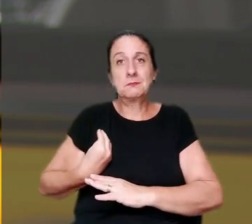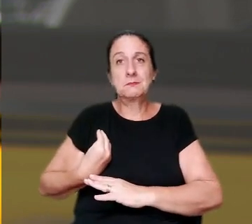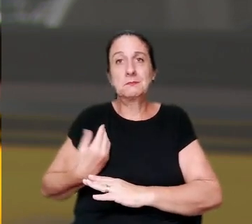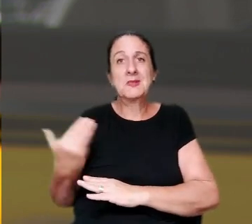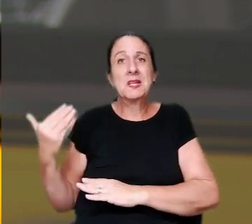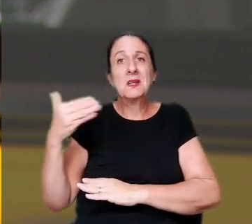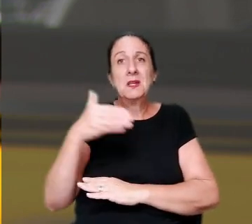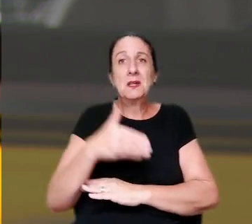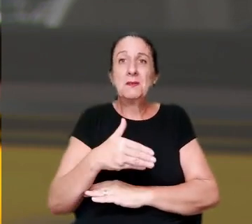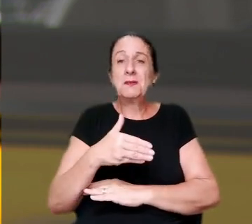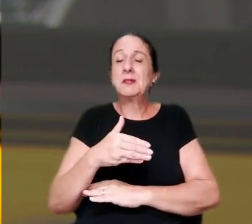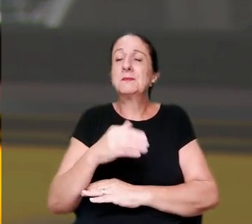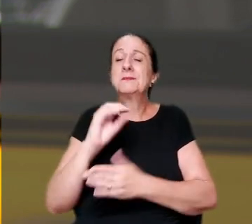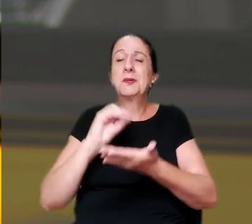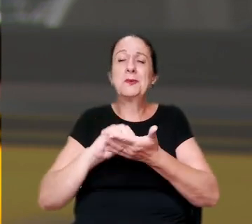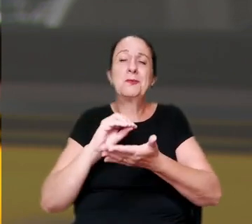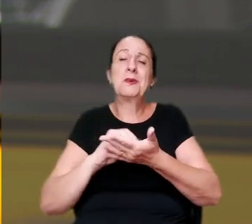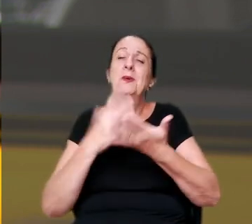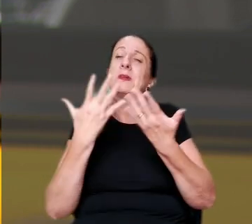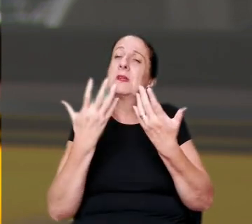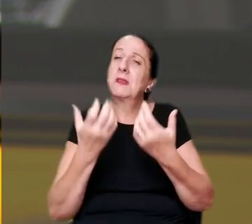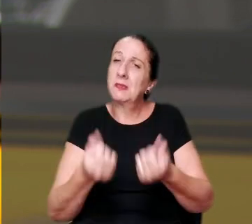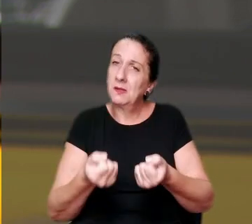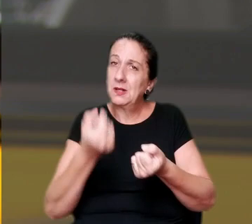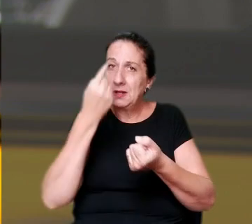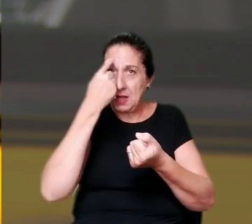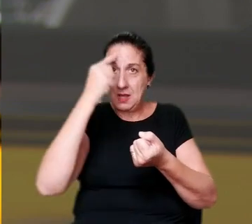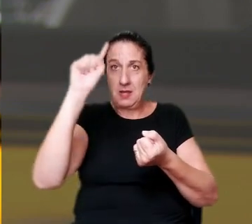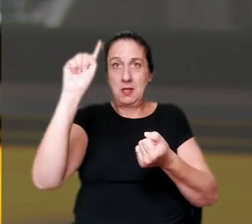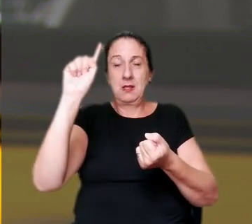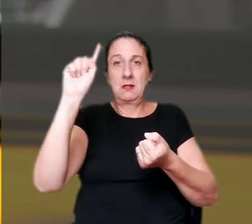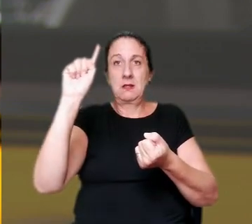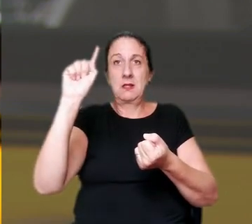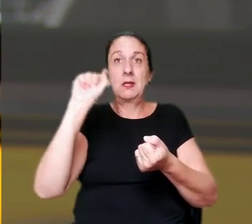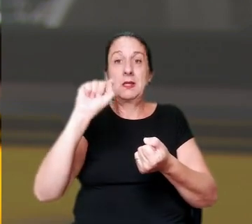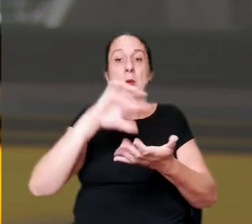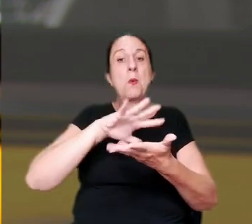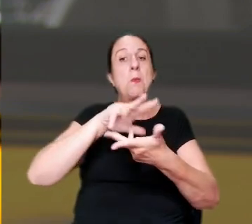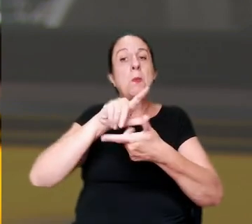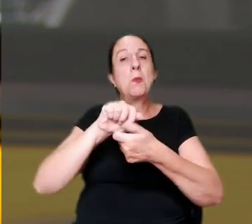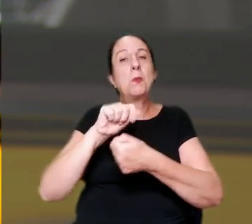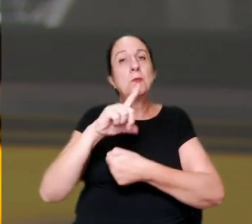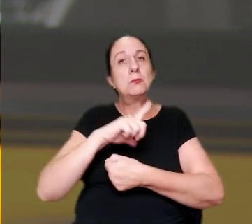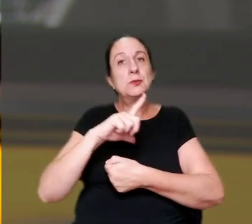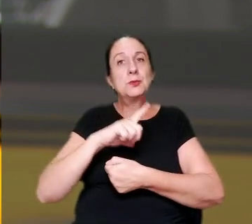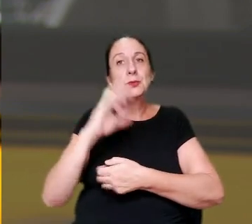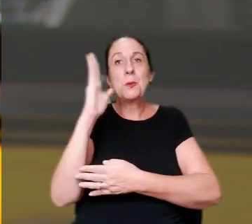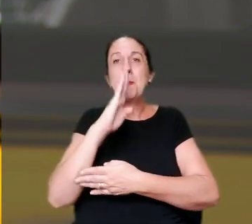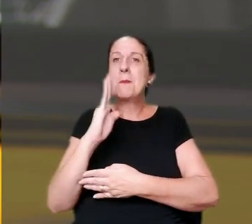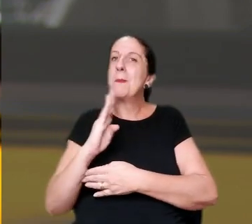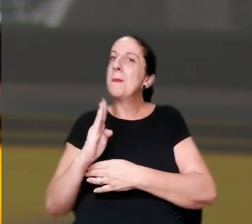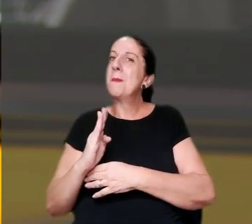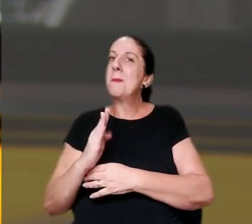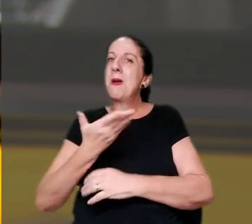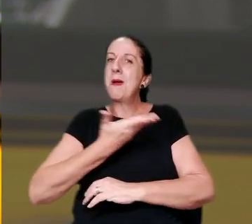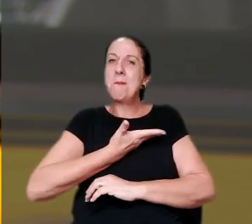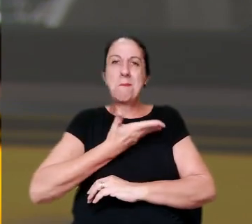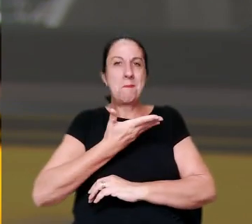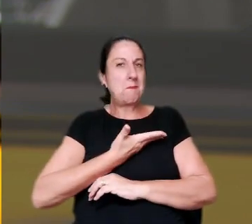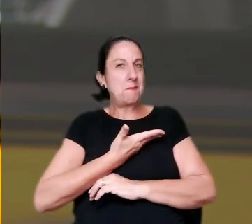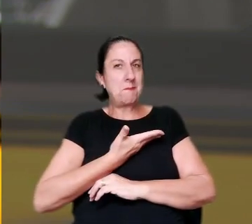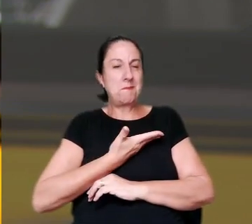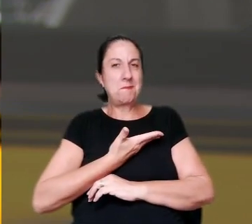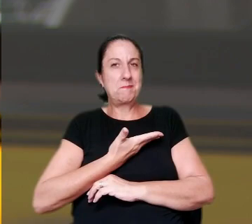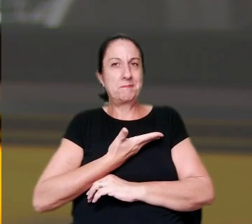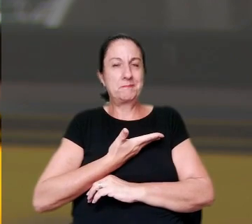vivemos veio desautorizar a ideia que o mundo tinha do brasileiro